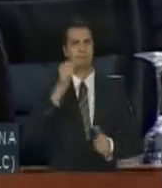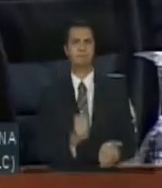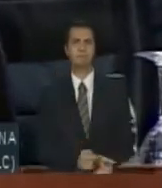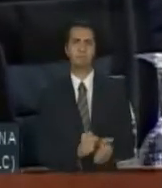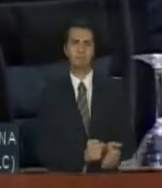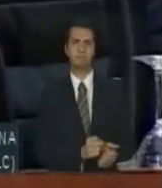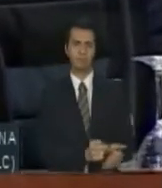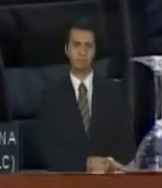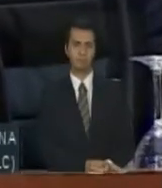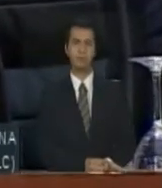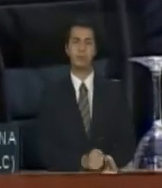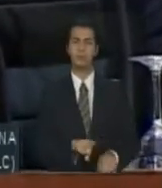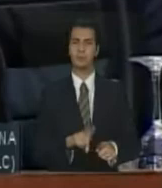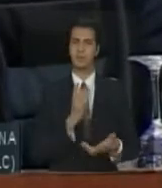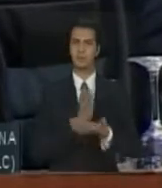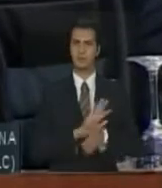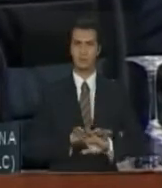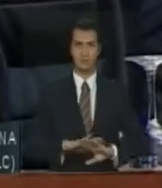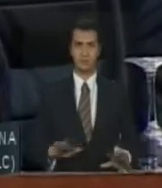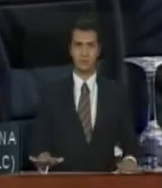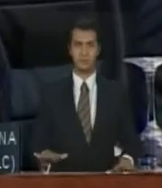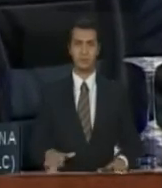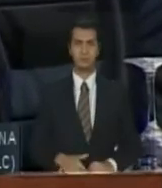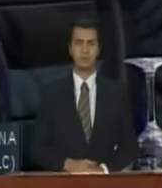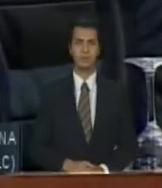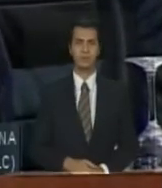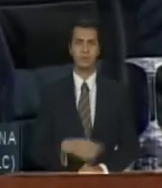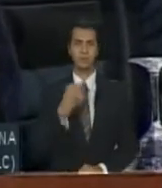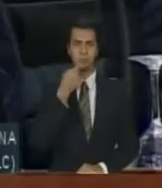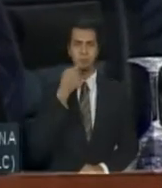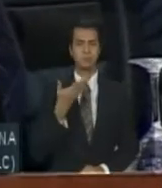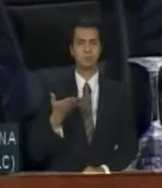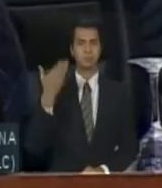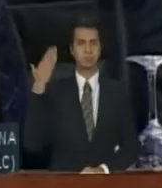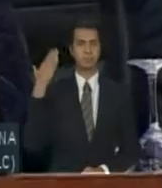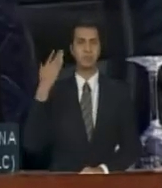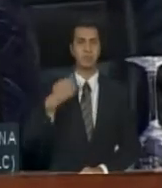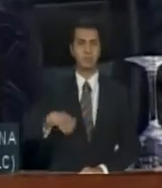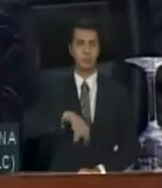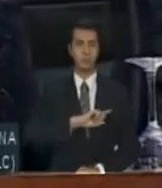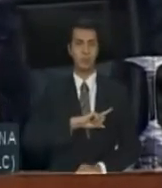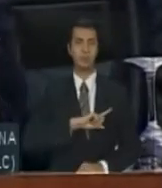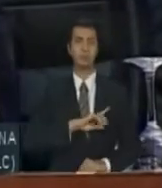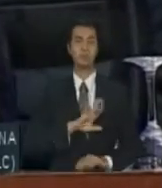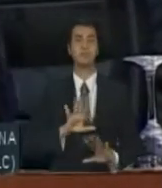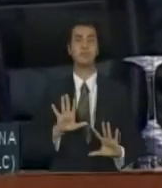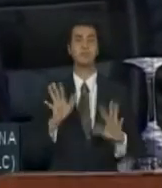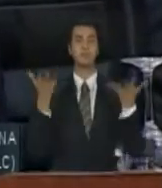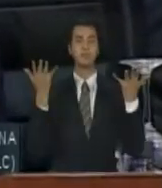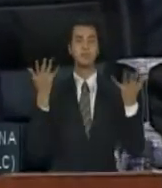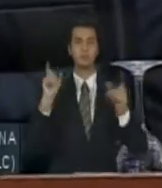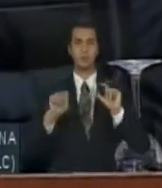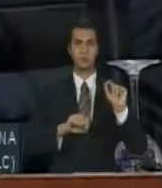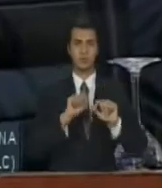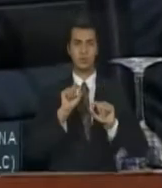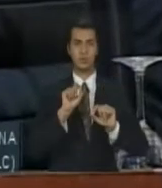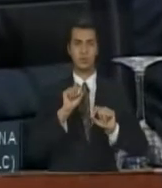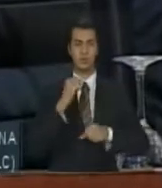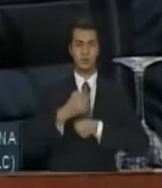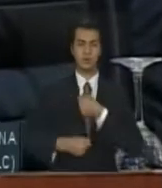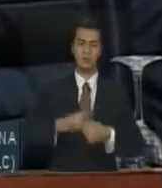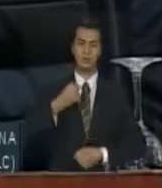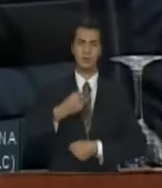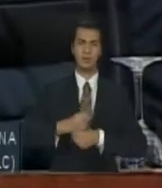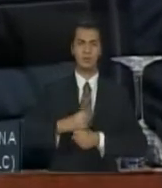Recentemente, nós fizemos a comemoração do Ano